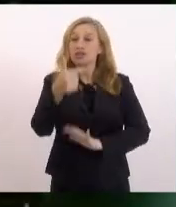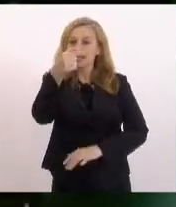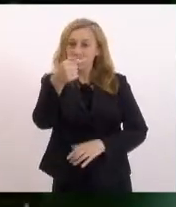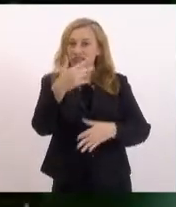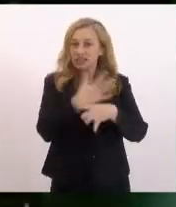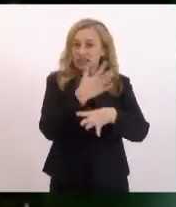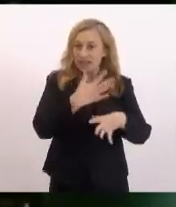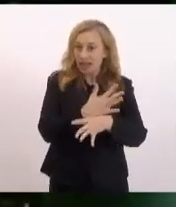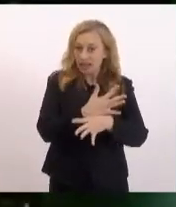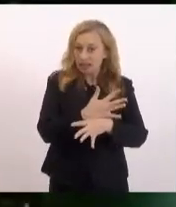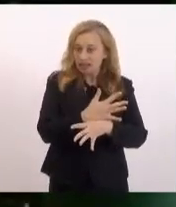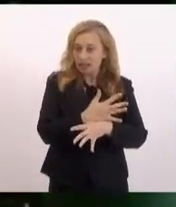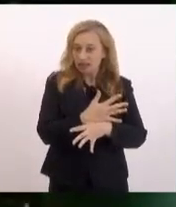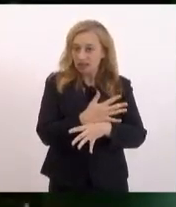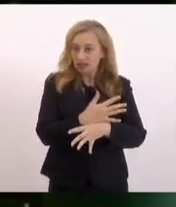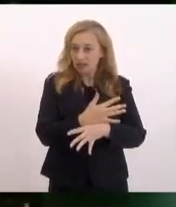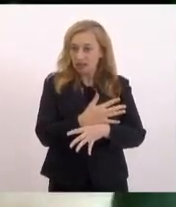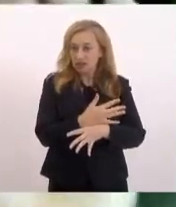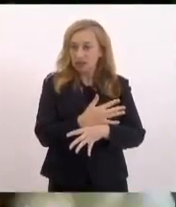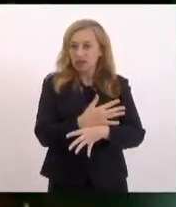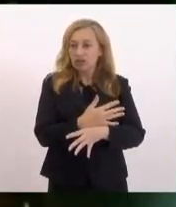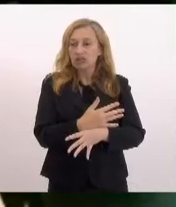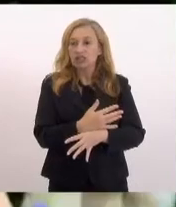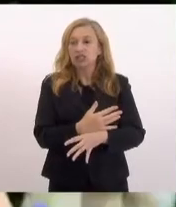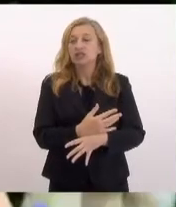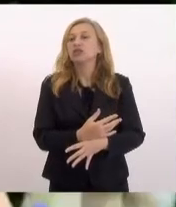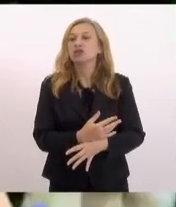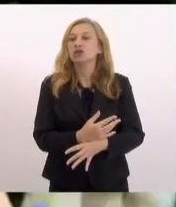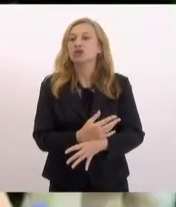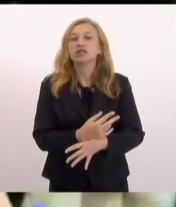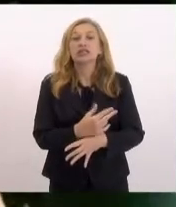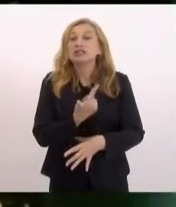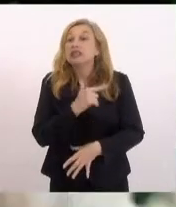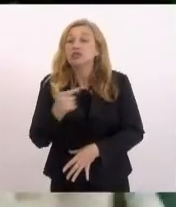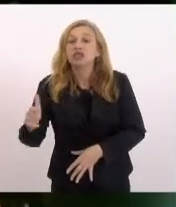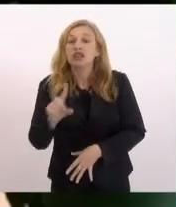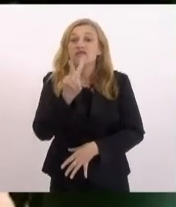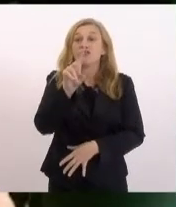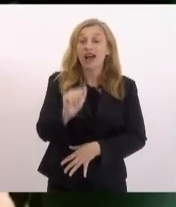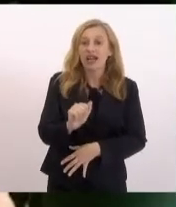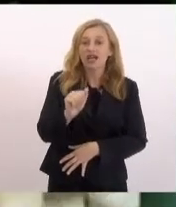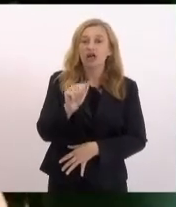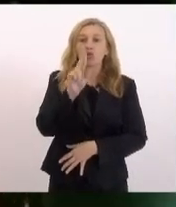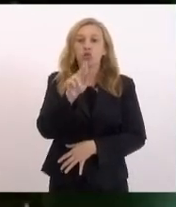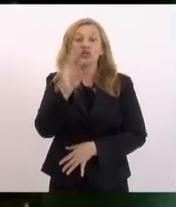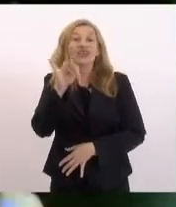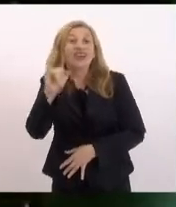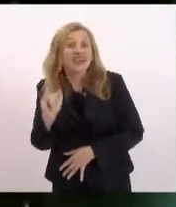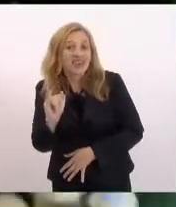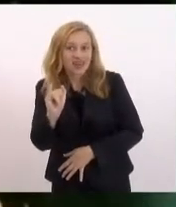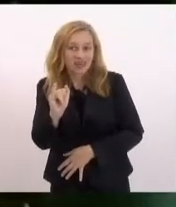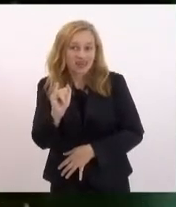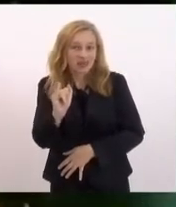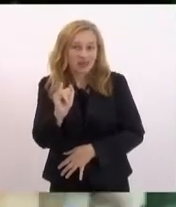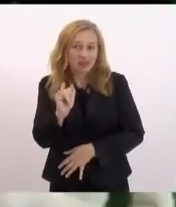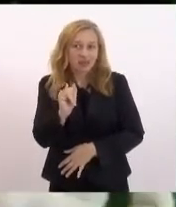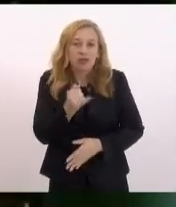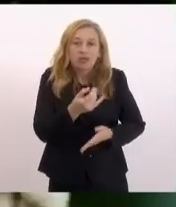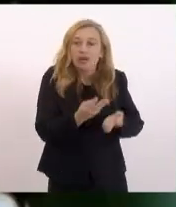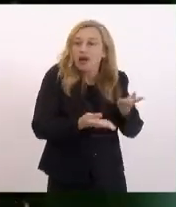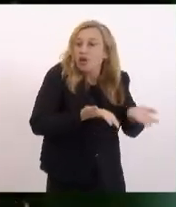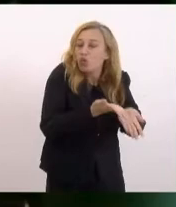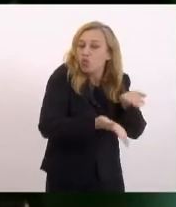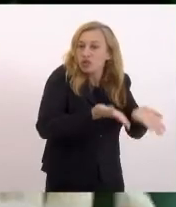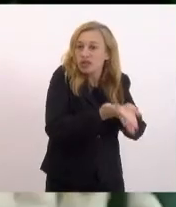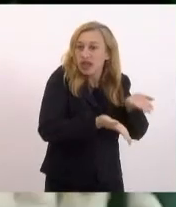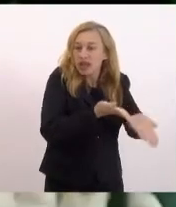cidades fluminenses não possuem mais vagas de UTI para tratar pacientes